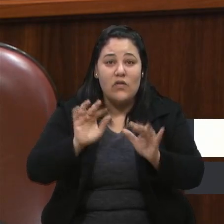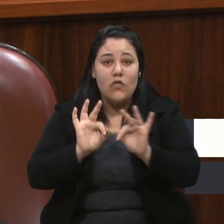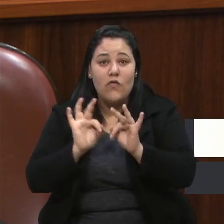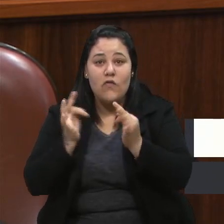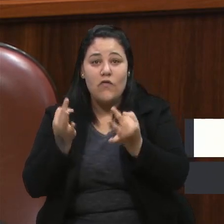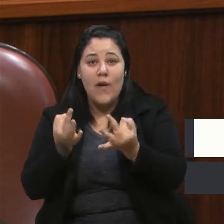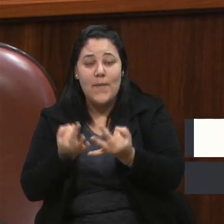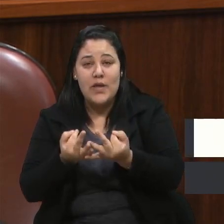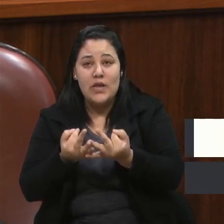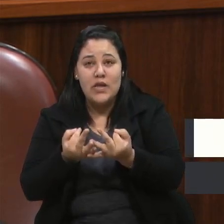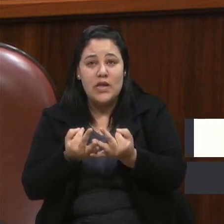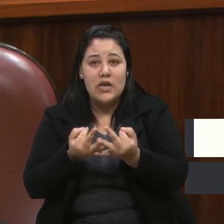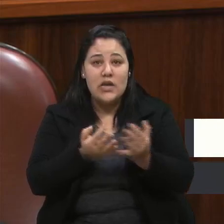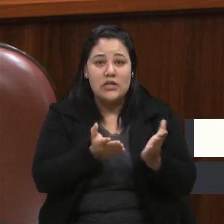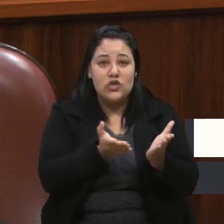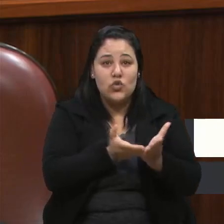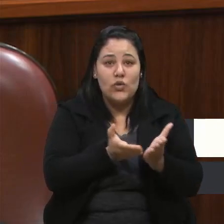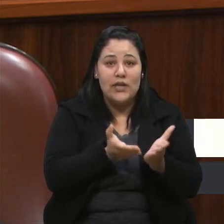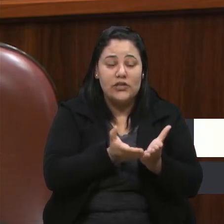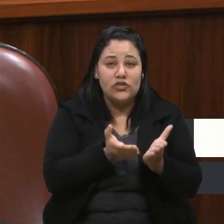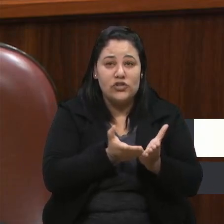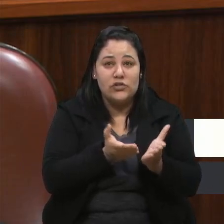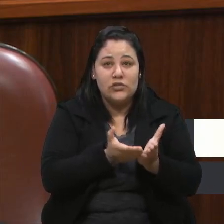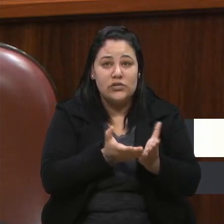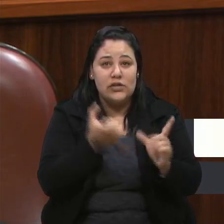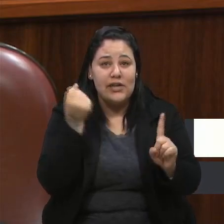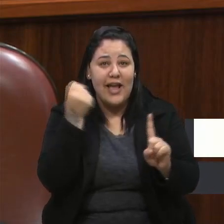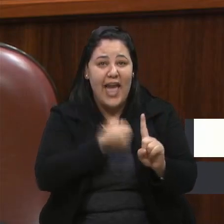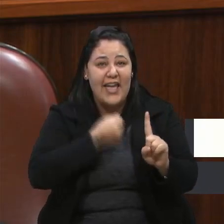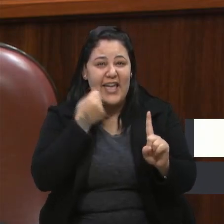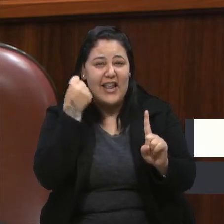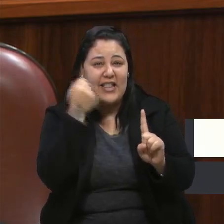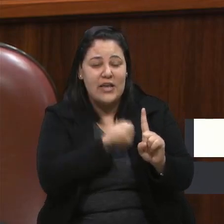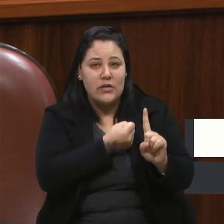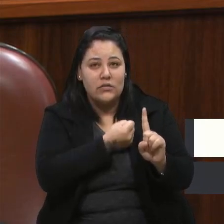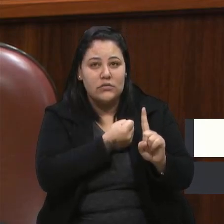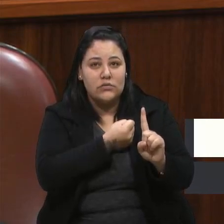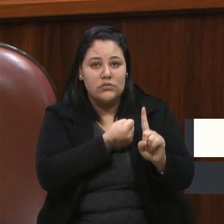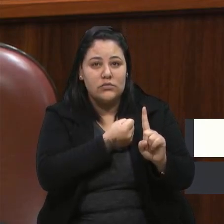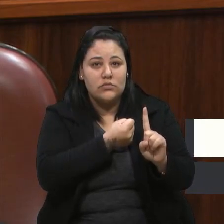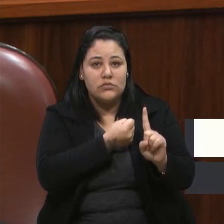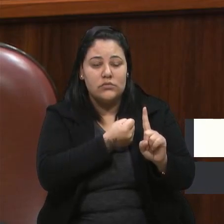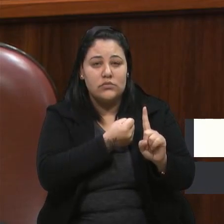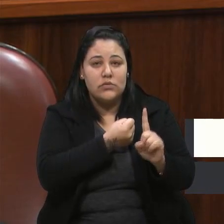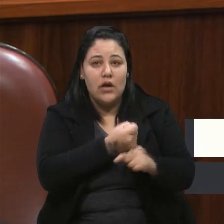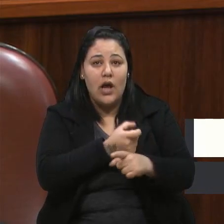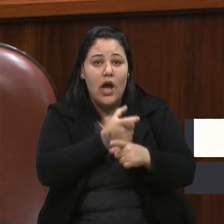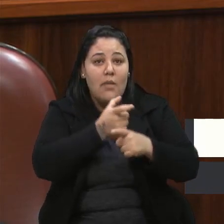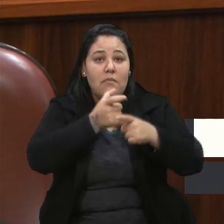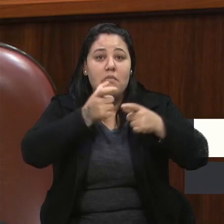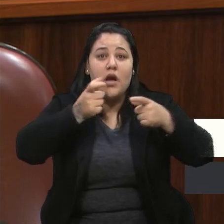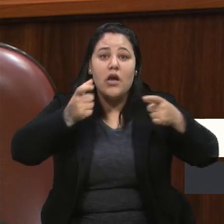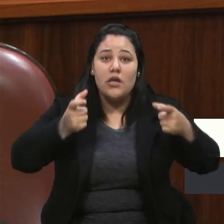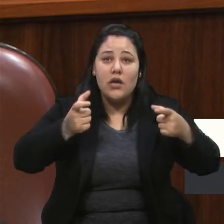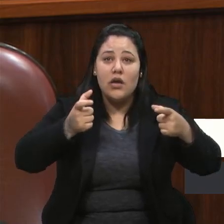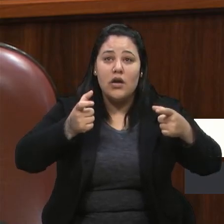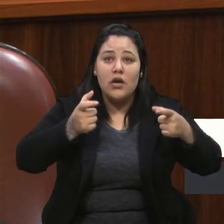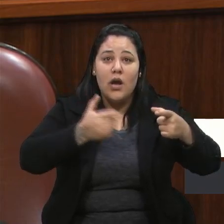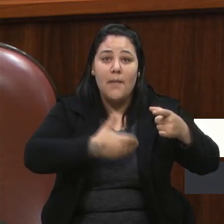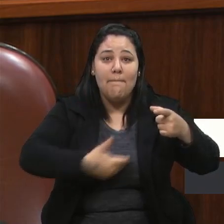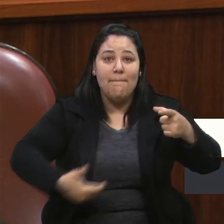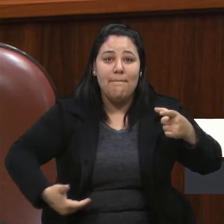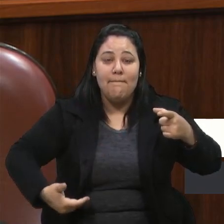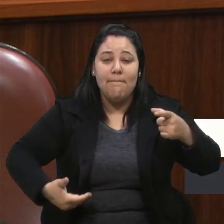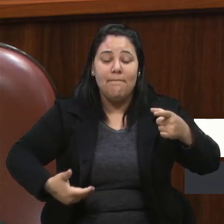agridem. Os estudantes que agridem, vocês sabiam, a maioria é público do AE,